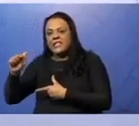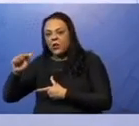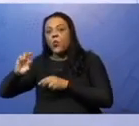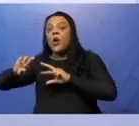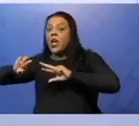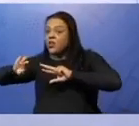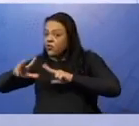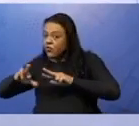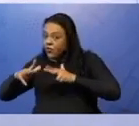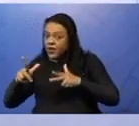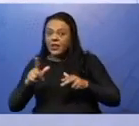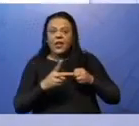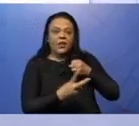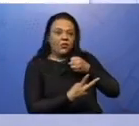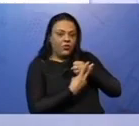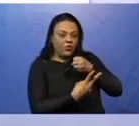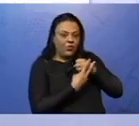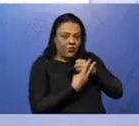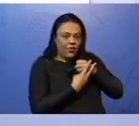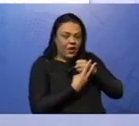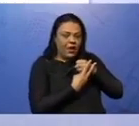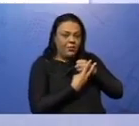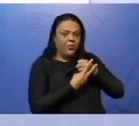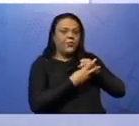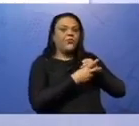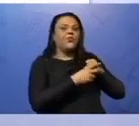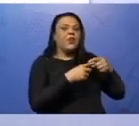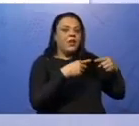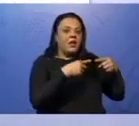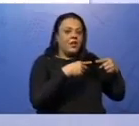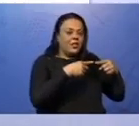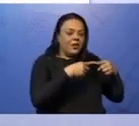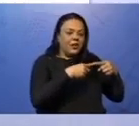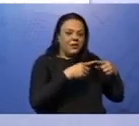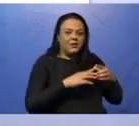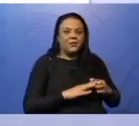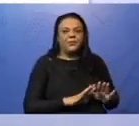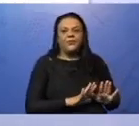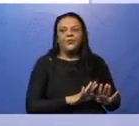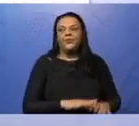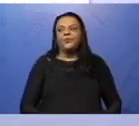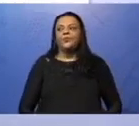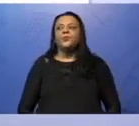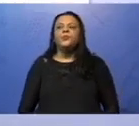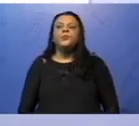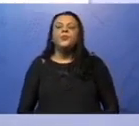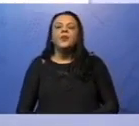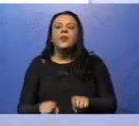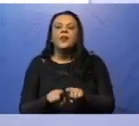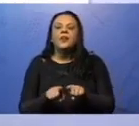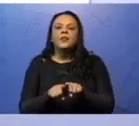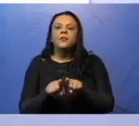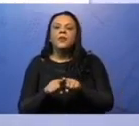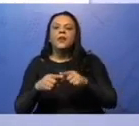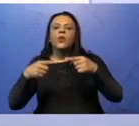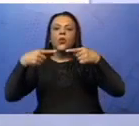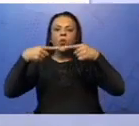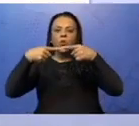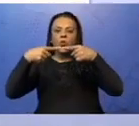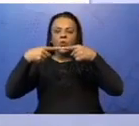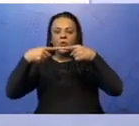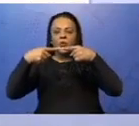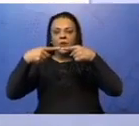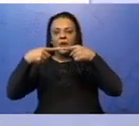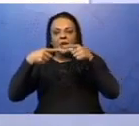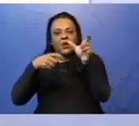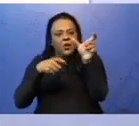isso mesmo, muito cuidado, tá? E aí, sobre a concordância, o meu predicativo do sujeito, ele tem